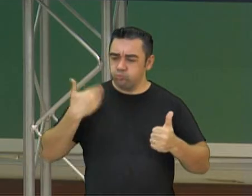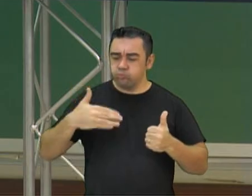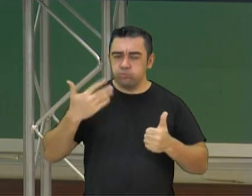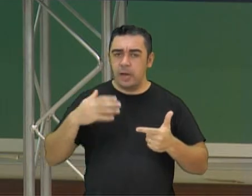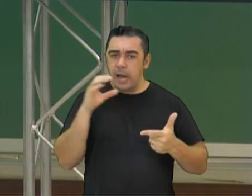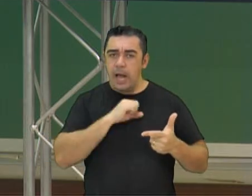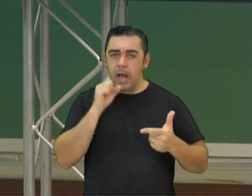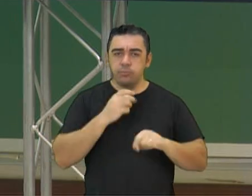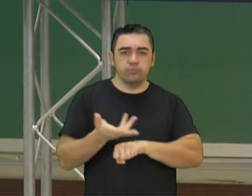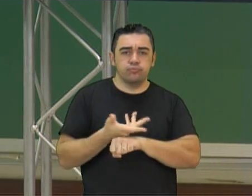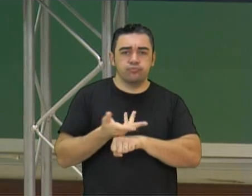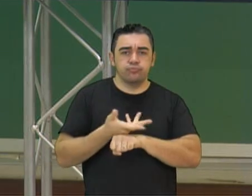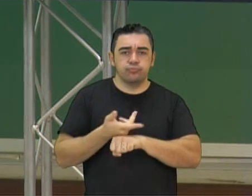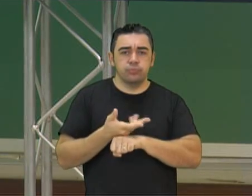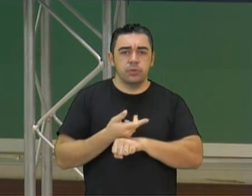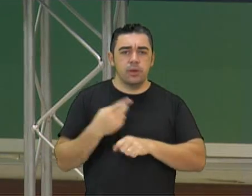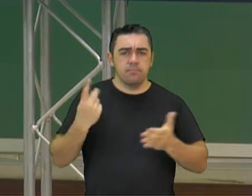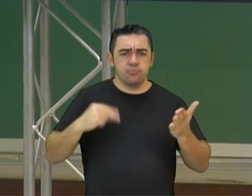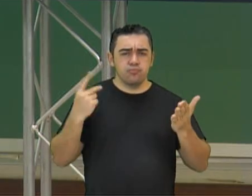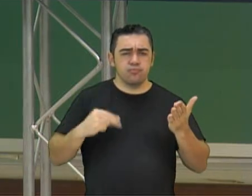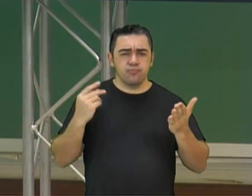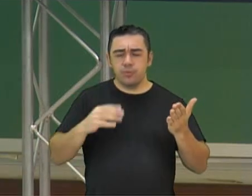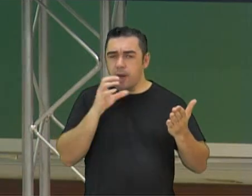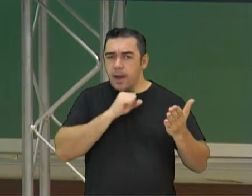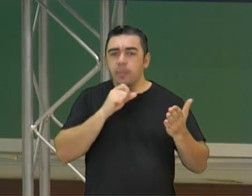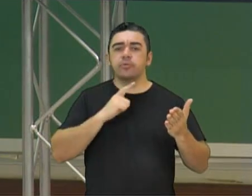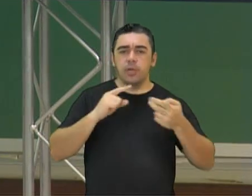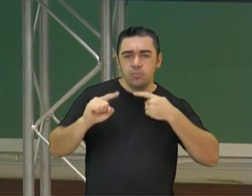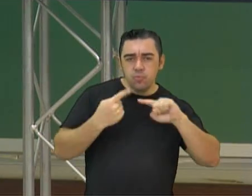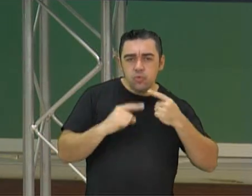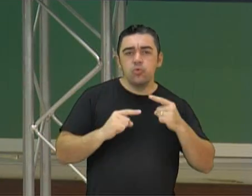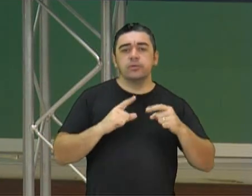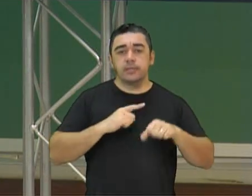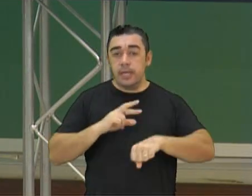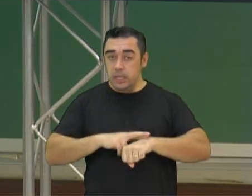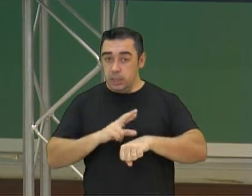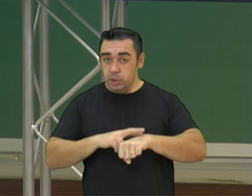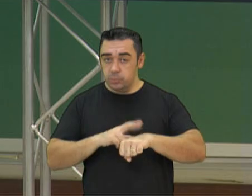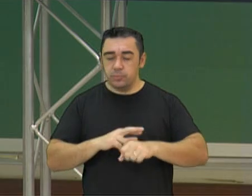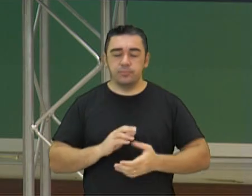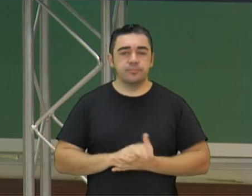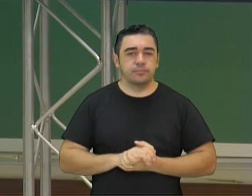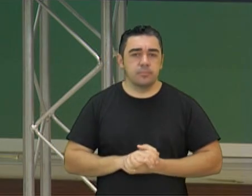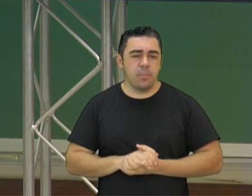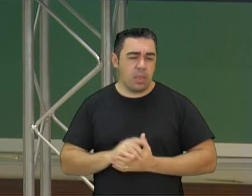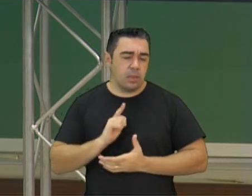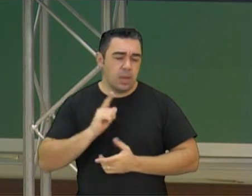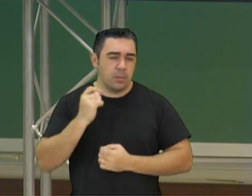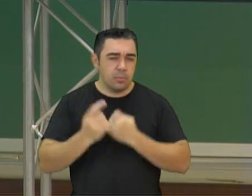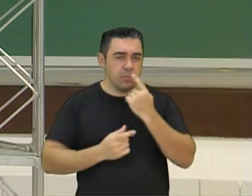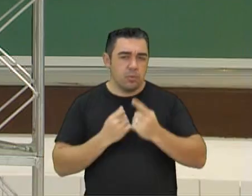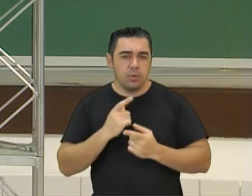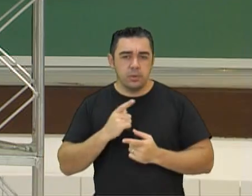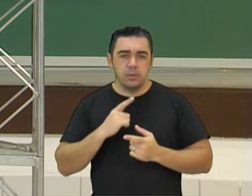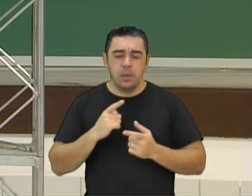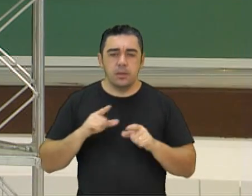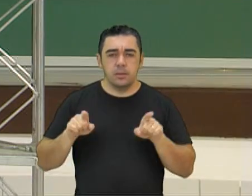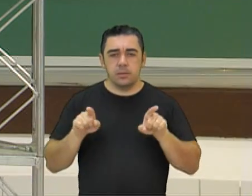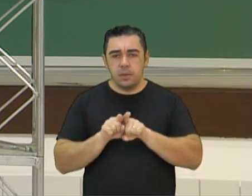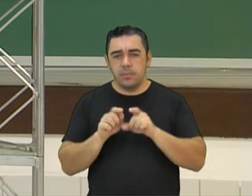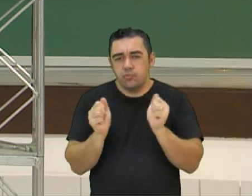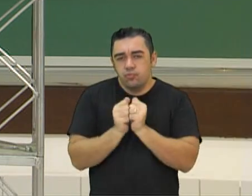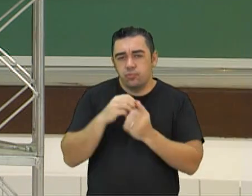que não tem muito descanso. Ela é bem batida, tem músicas, ela é ritmada, tá? Tem um pouquinho de um trabalho aeróbico